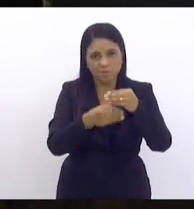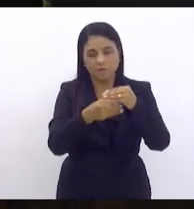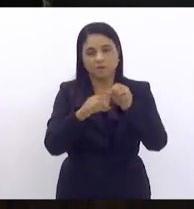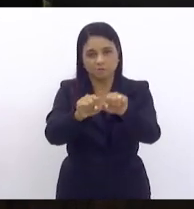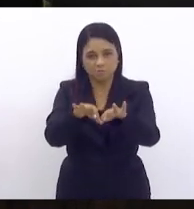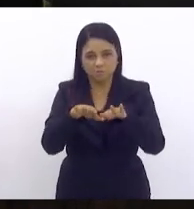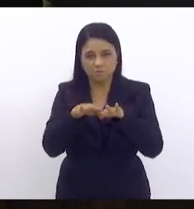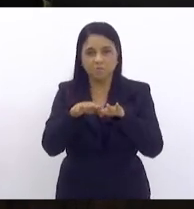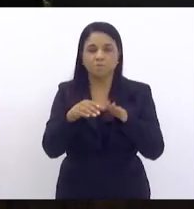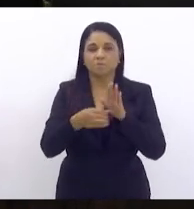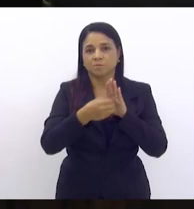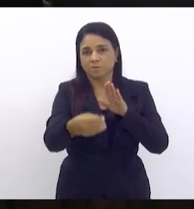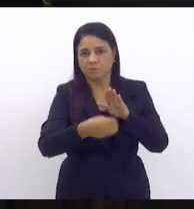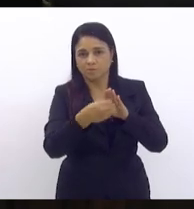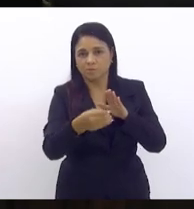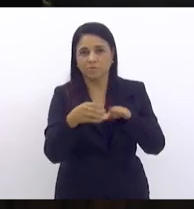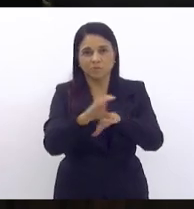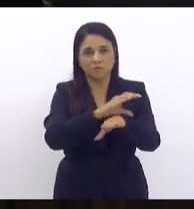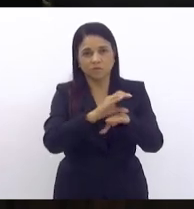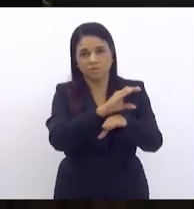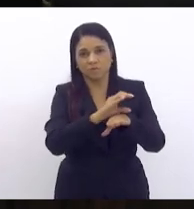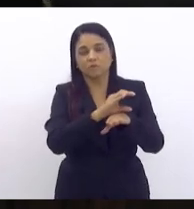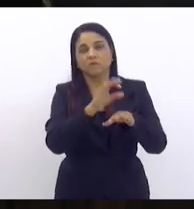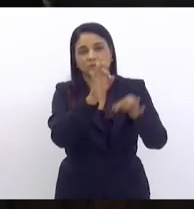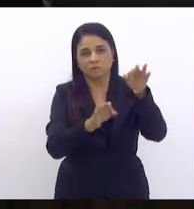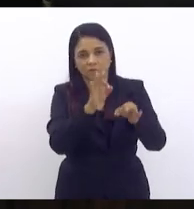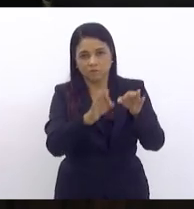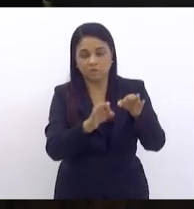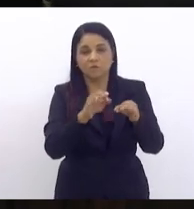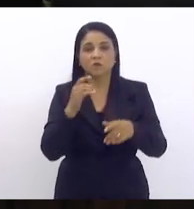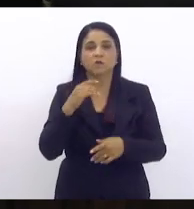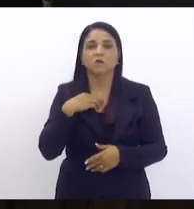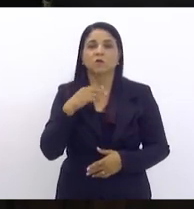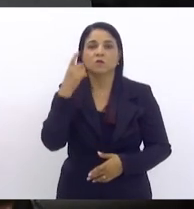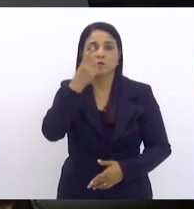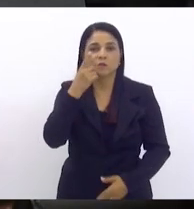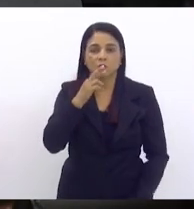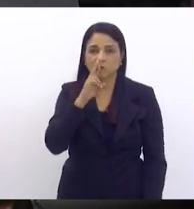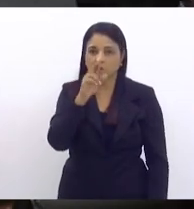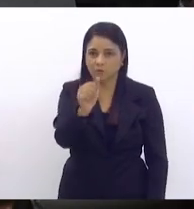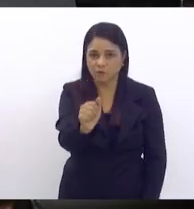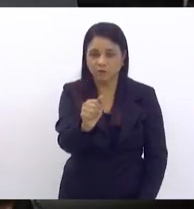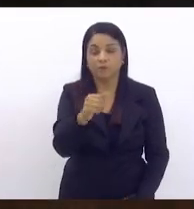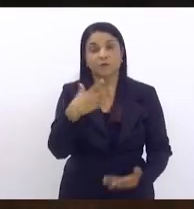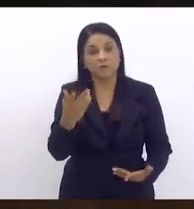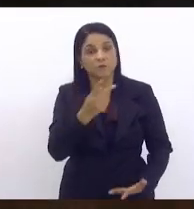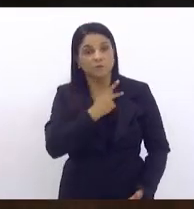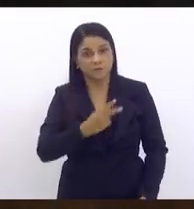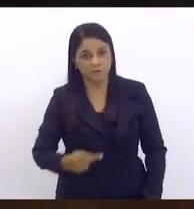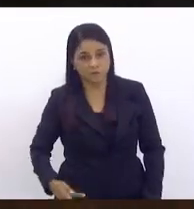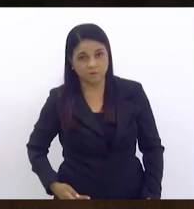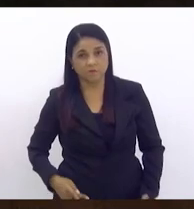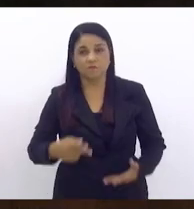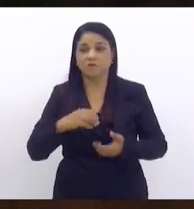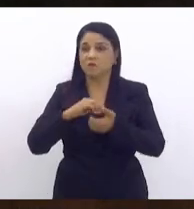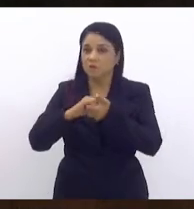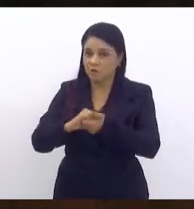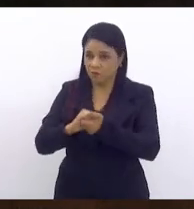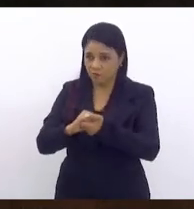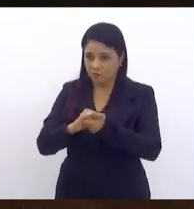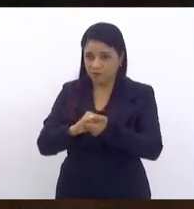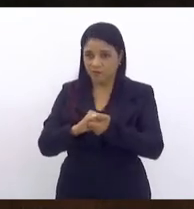plenário. Para emitir parecer pela Comissão de Constituição e Justiça, deputado Rodrigo Amorim. Senhora Presidente, cumprimentando Vossa